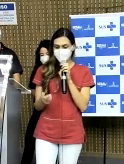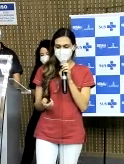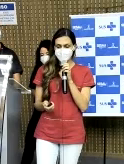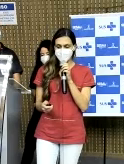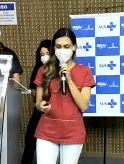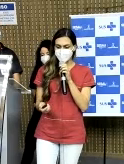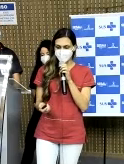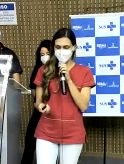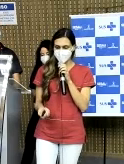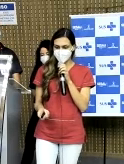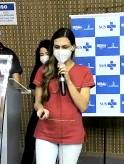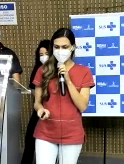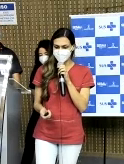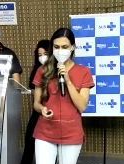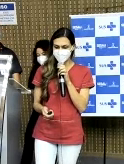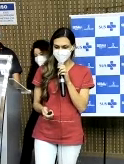a consulta de sintomáticos.